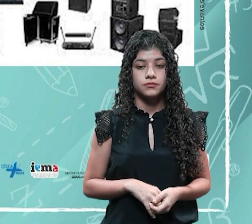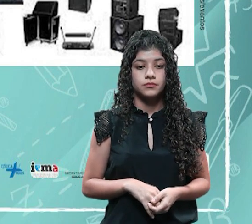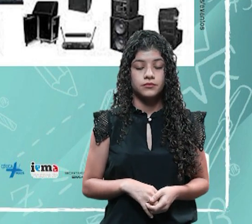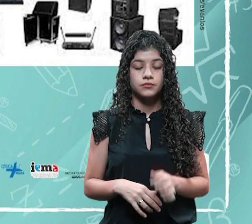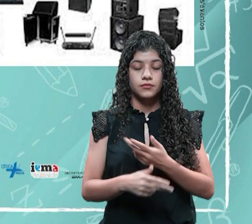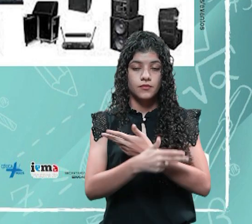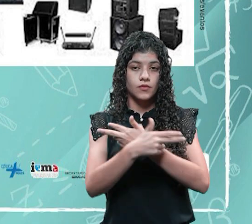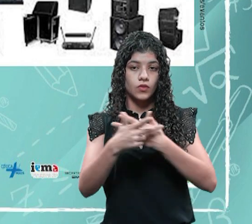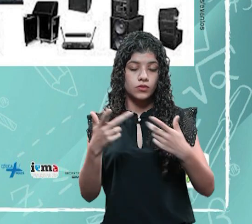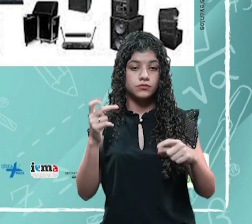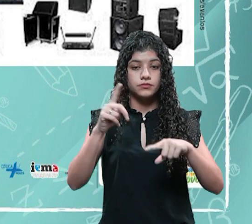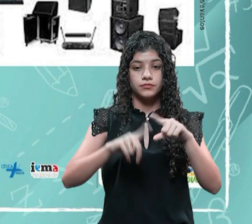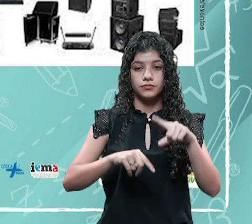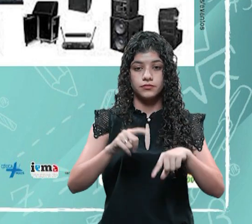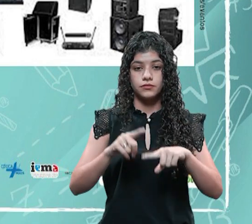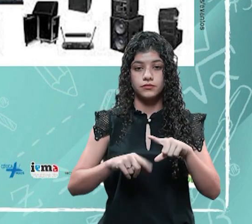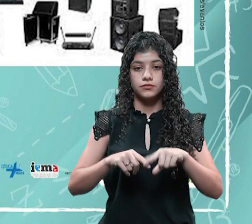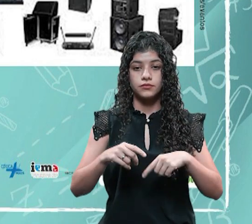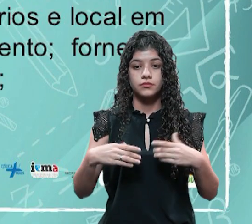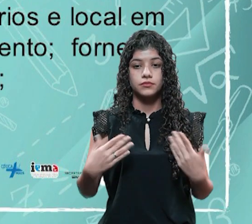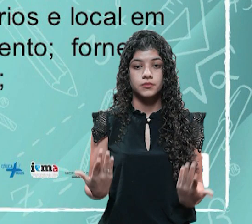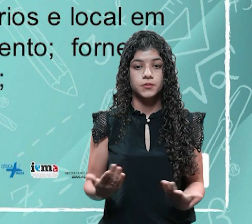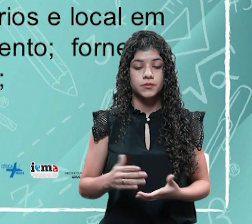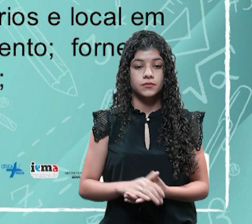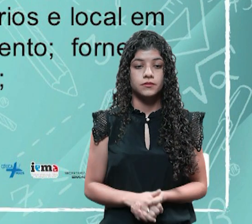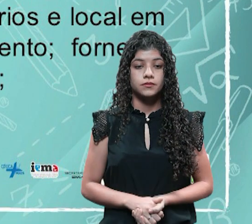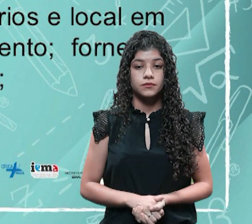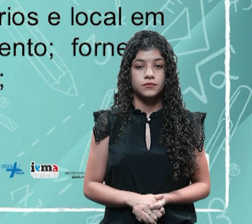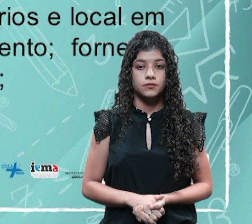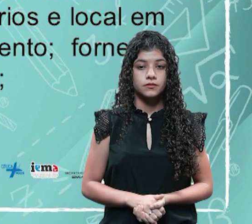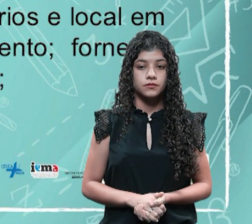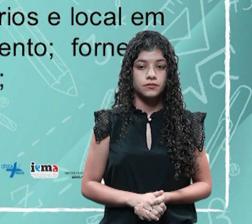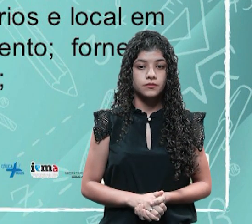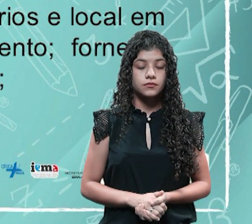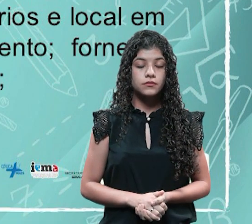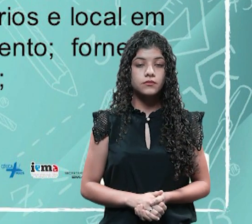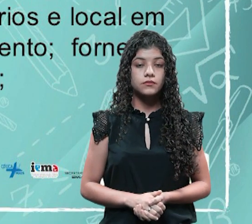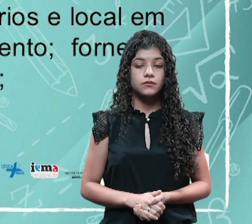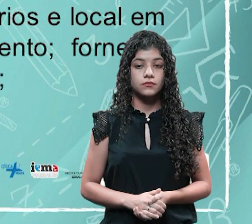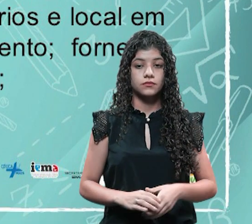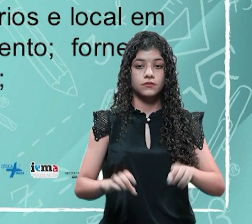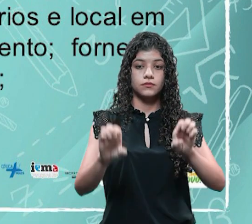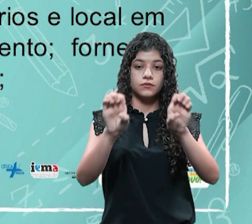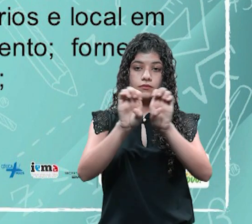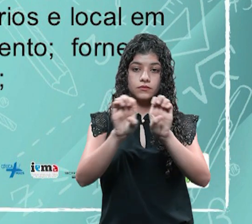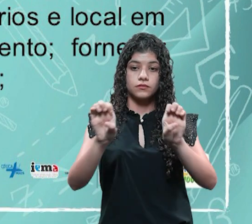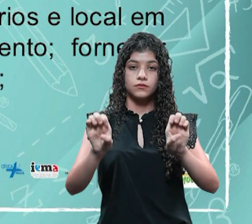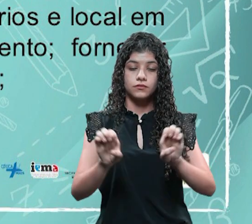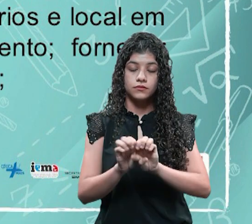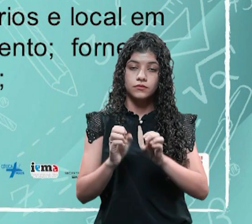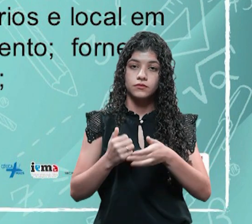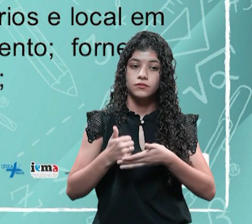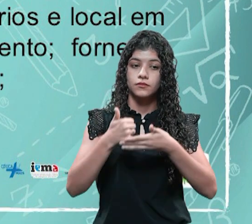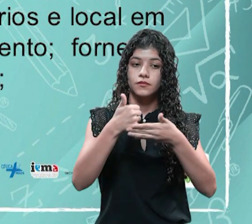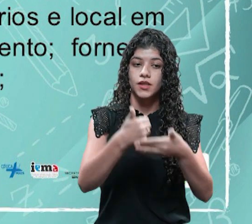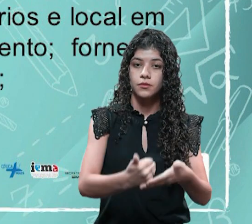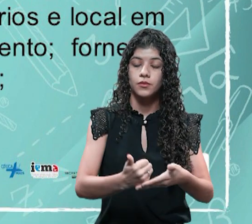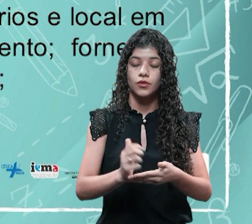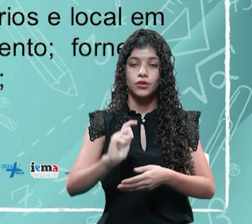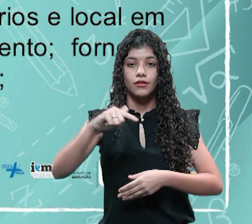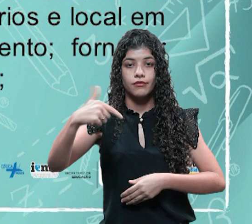né? Entre outros equipamentos. Então, além dessa infraestrutura interna, a gente também tem uma